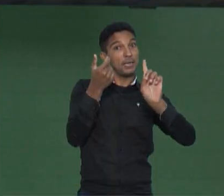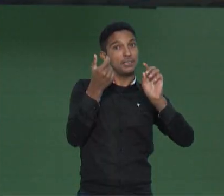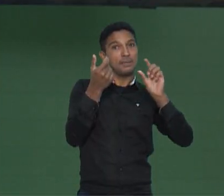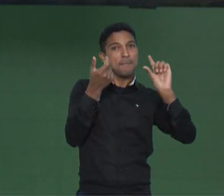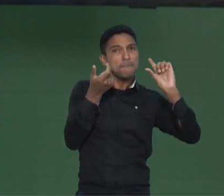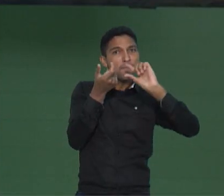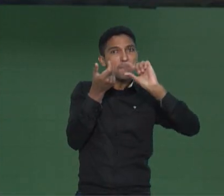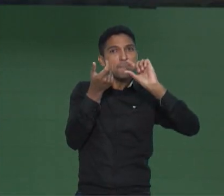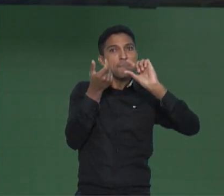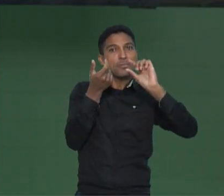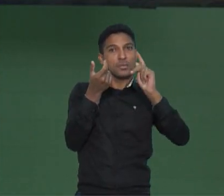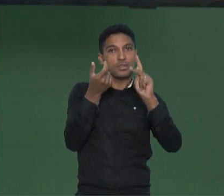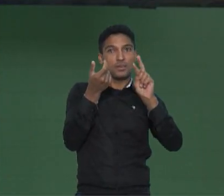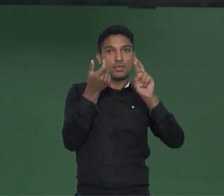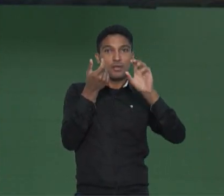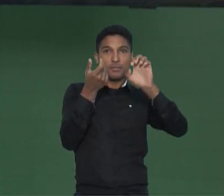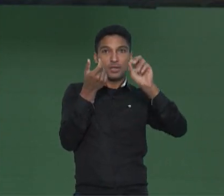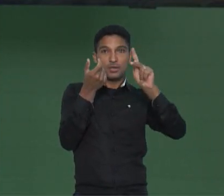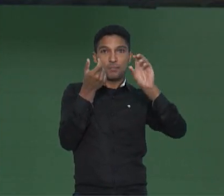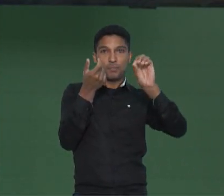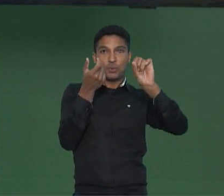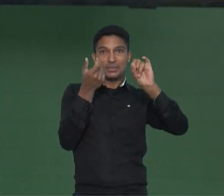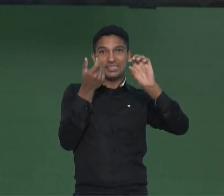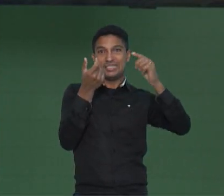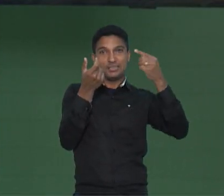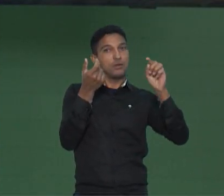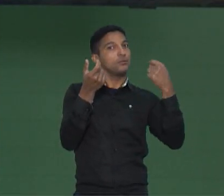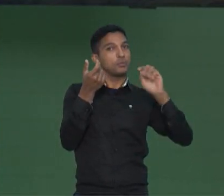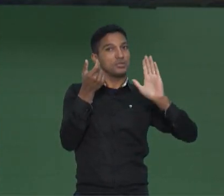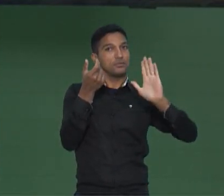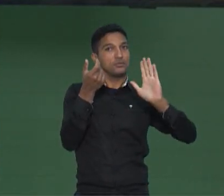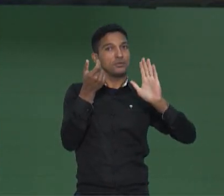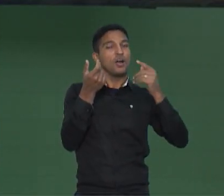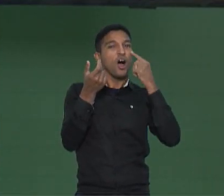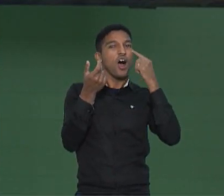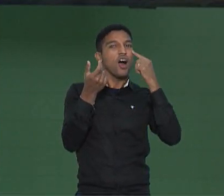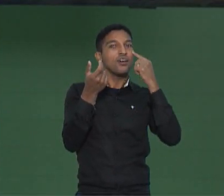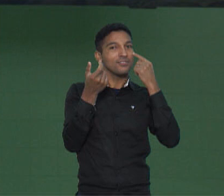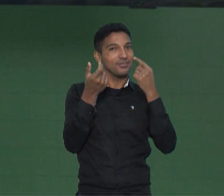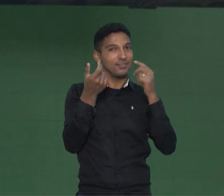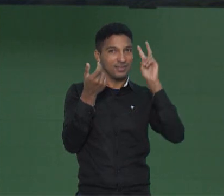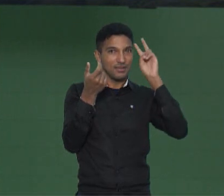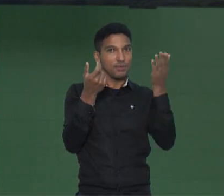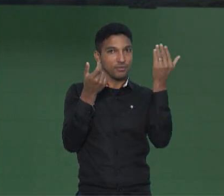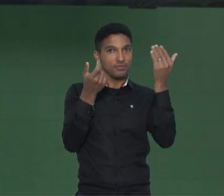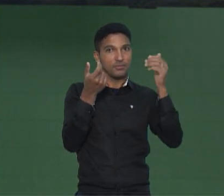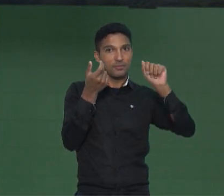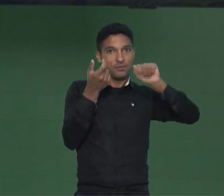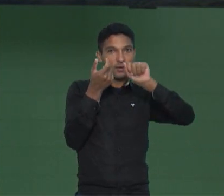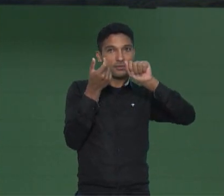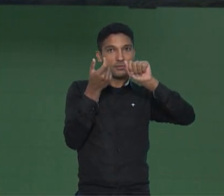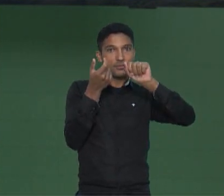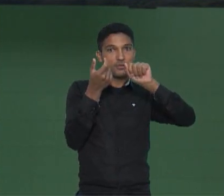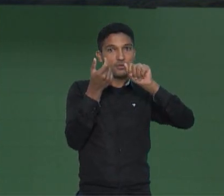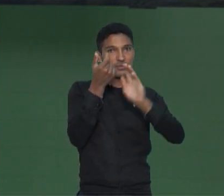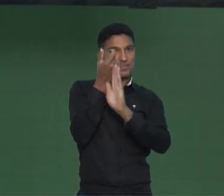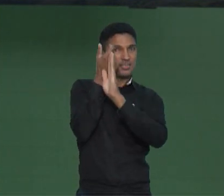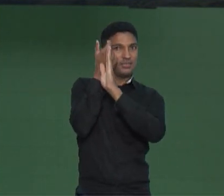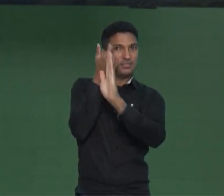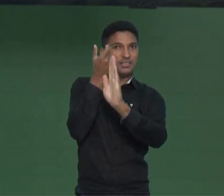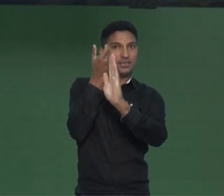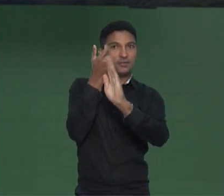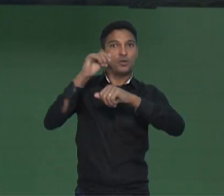direto, exigiu um complemento. E levar é verbo transitivo indireto, também exigiu um complemento, só que